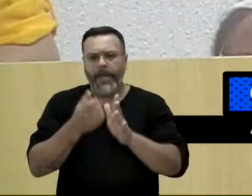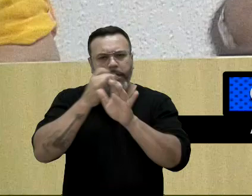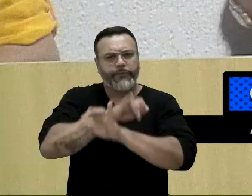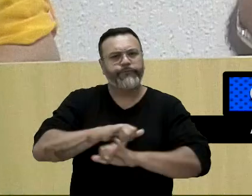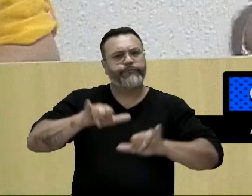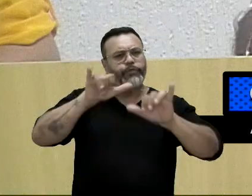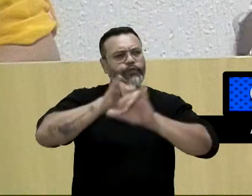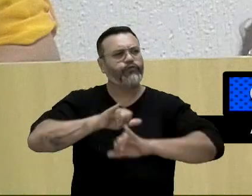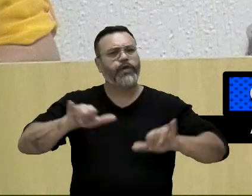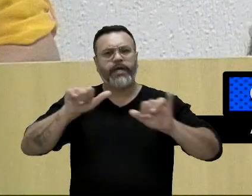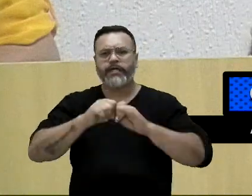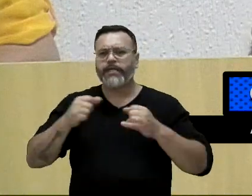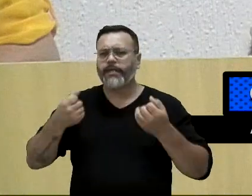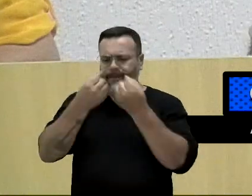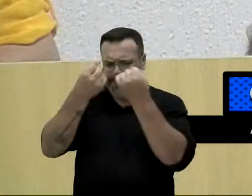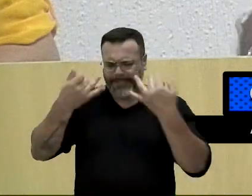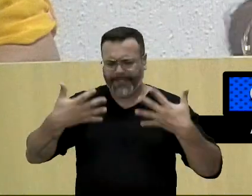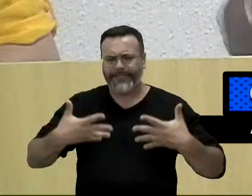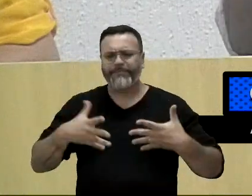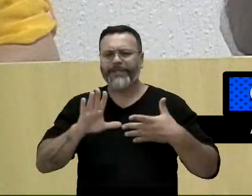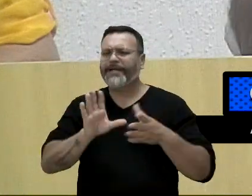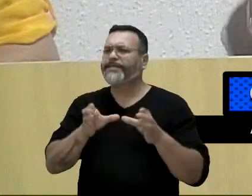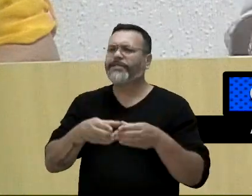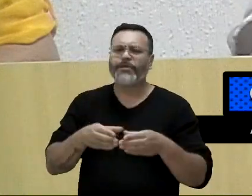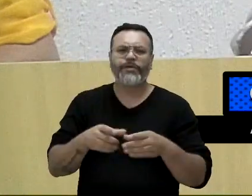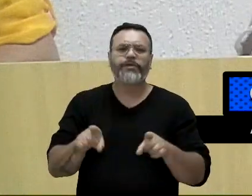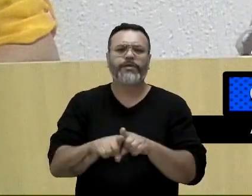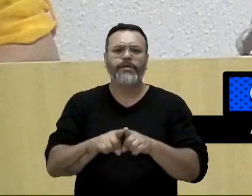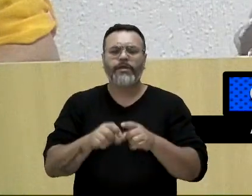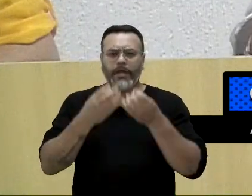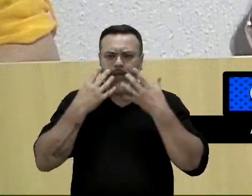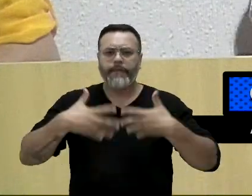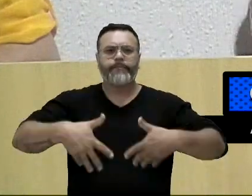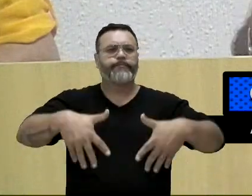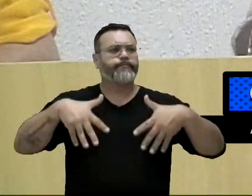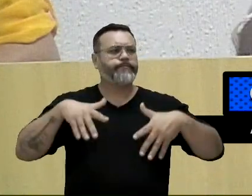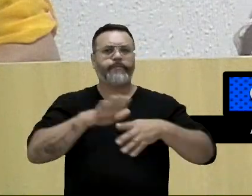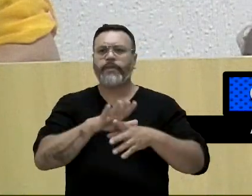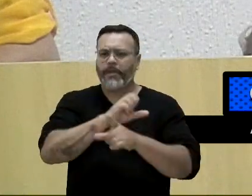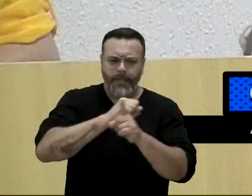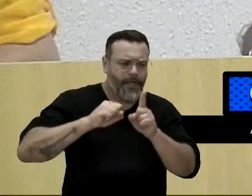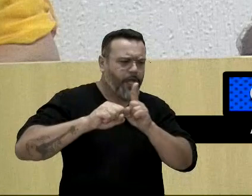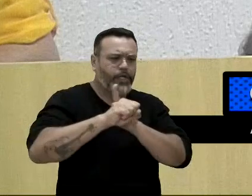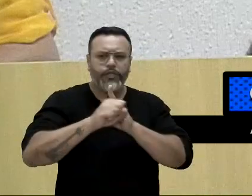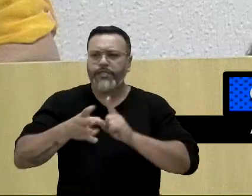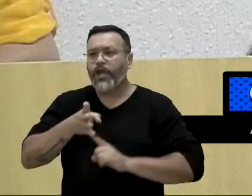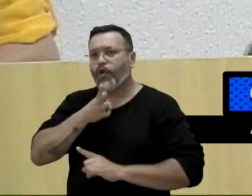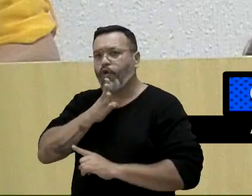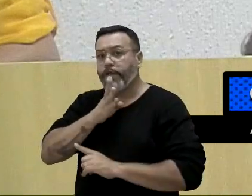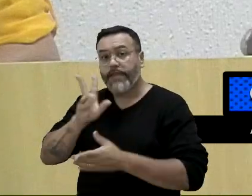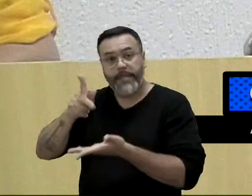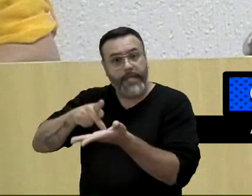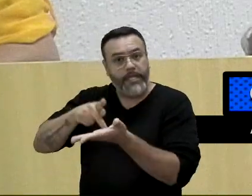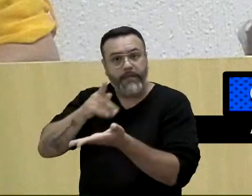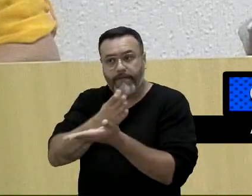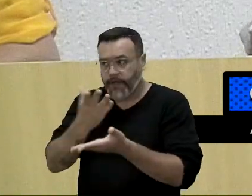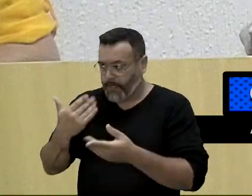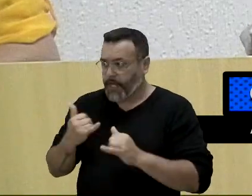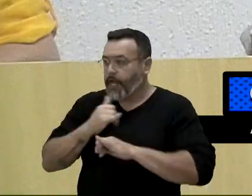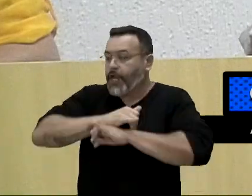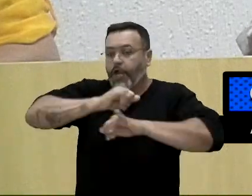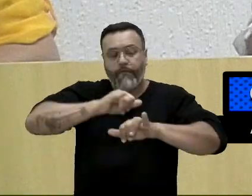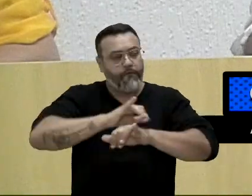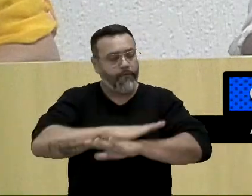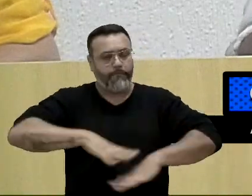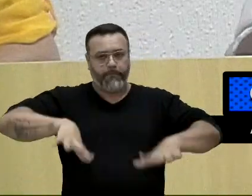para apresentação em nosso conselho, para a plenária, para a sociedade conhecer realmente com profundidade esse